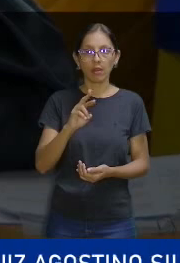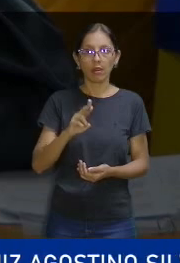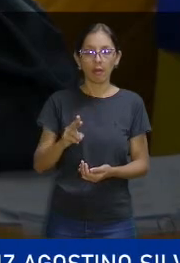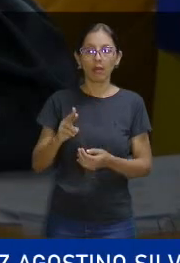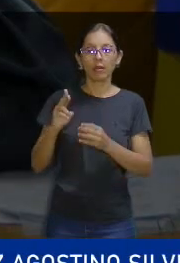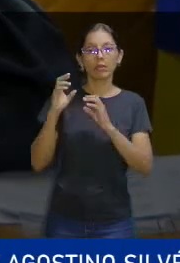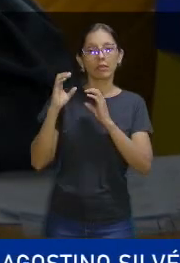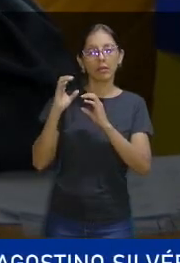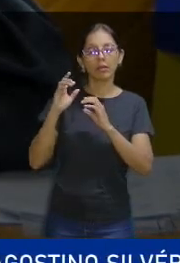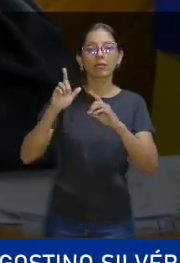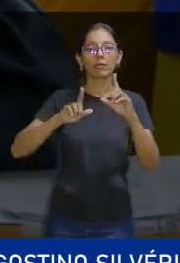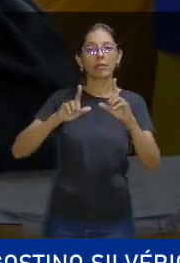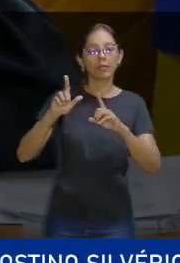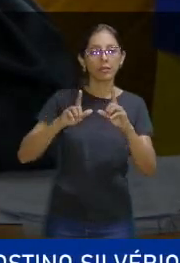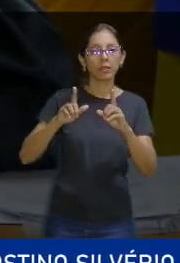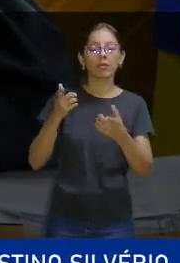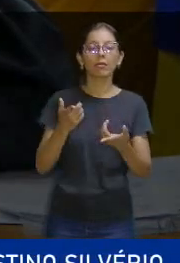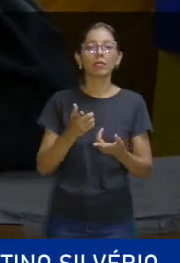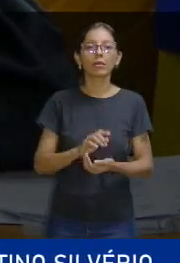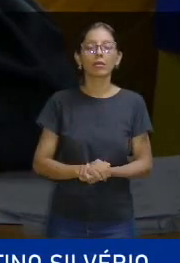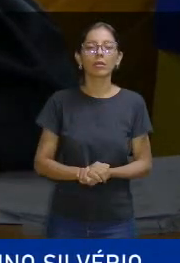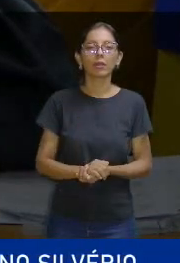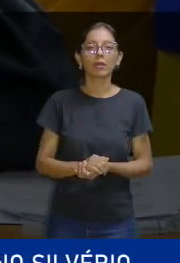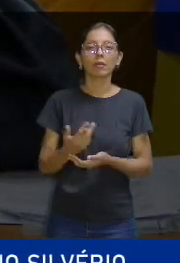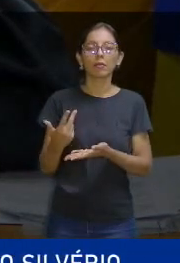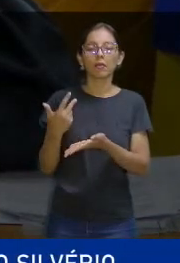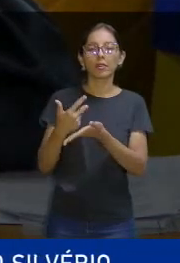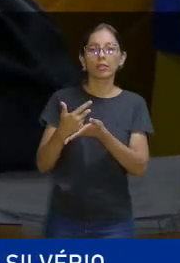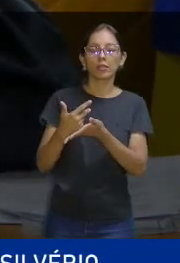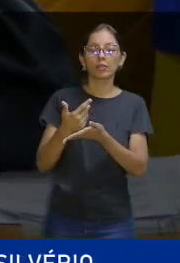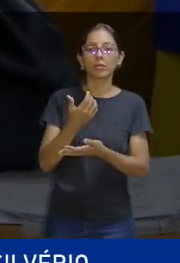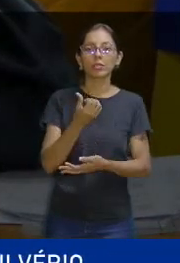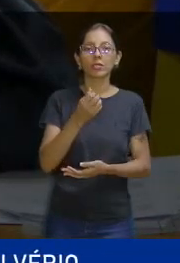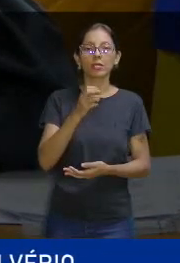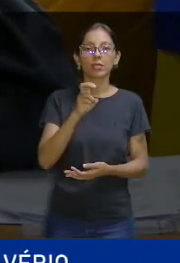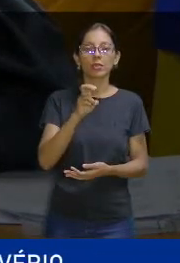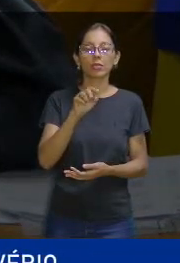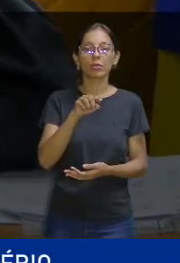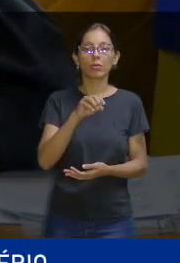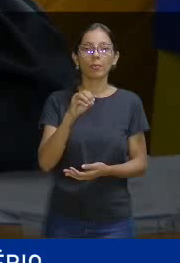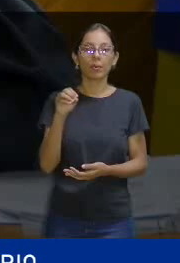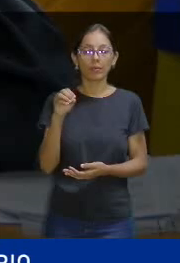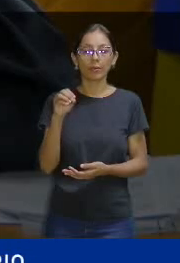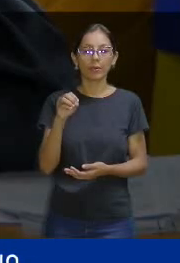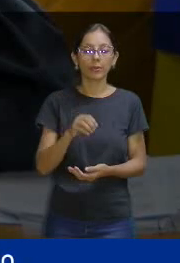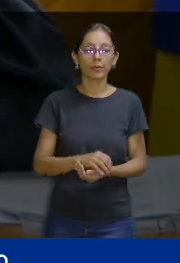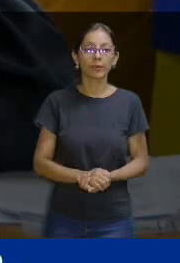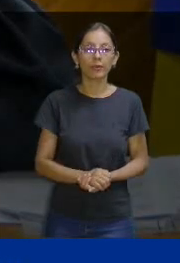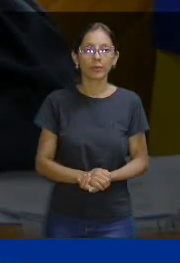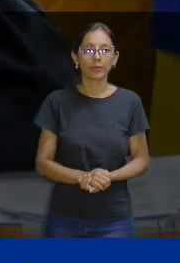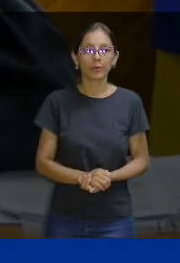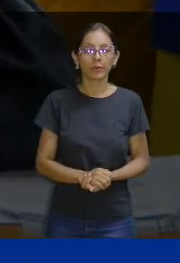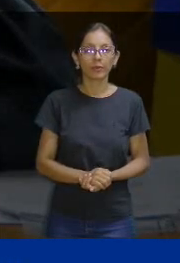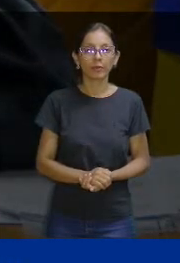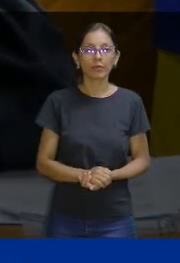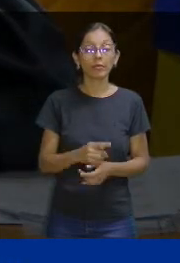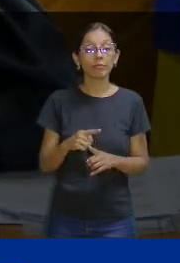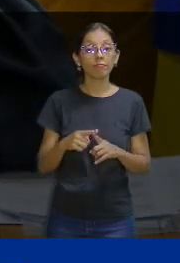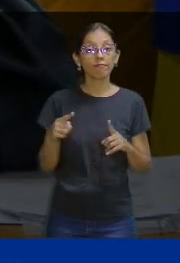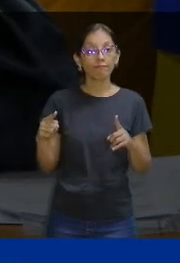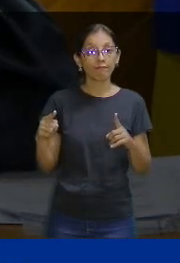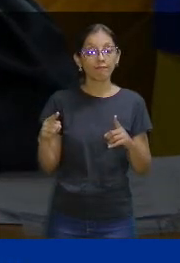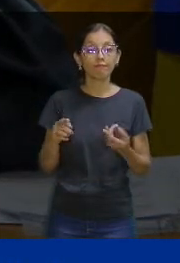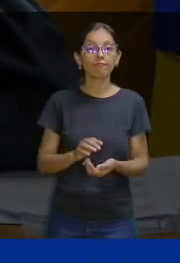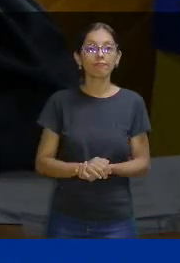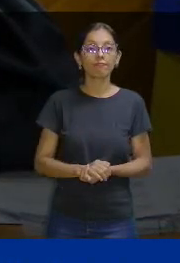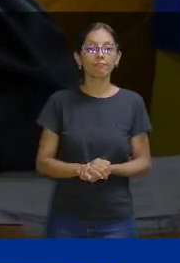rádio, televisão ou vídeo, e R$ 65.000, porém, não teriam sido comprovadas, já